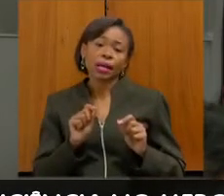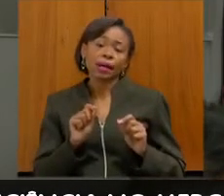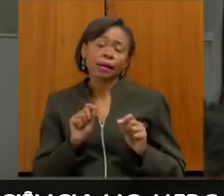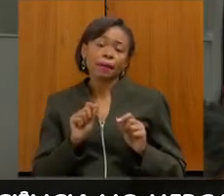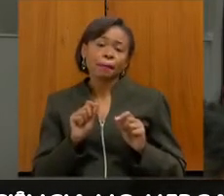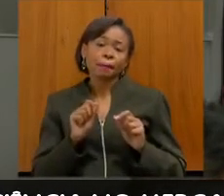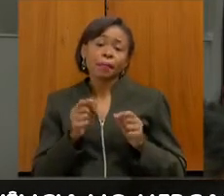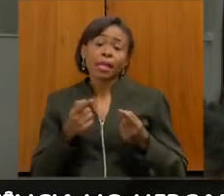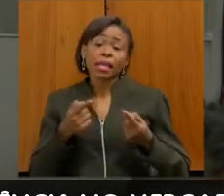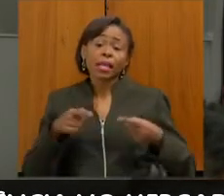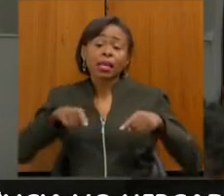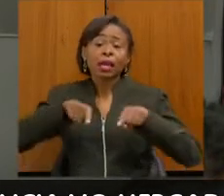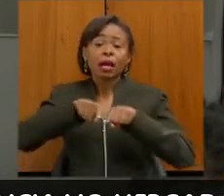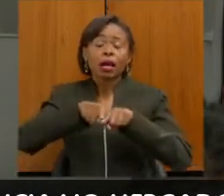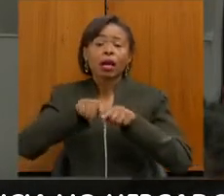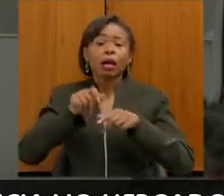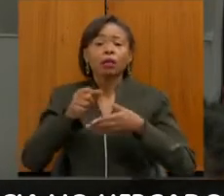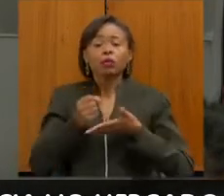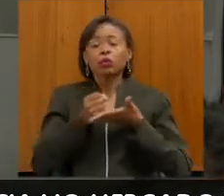de